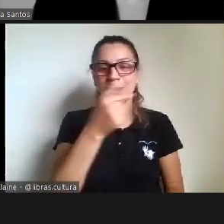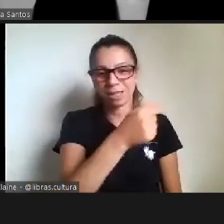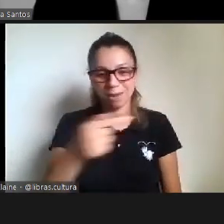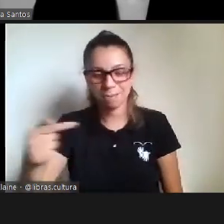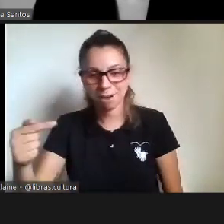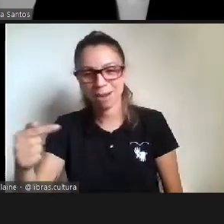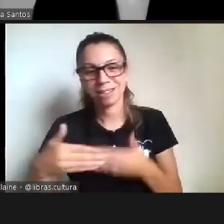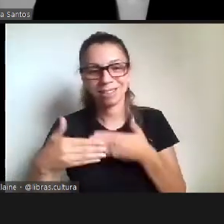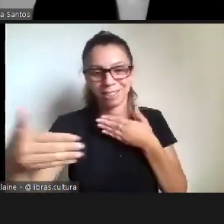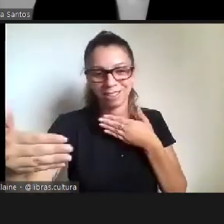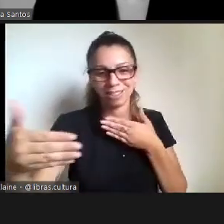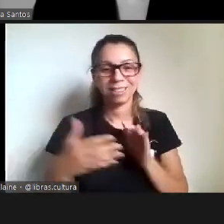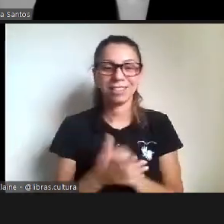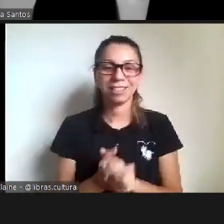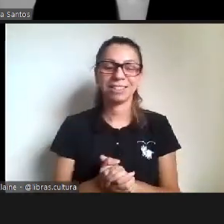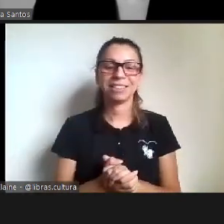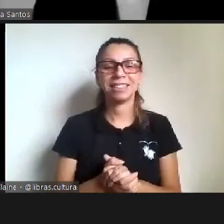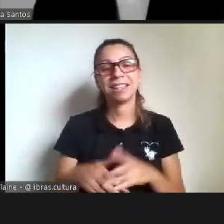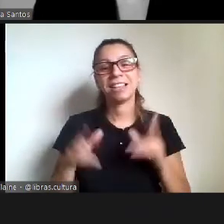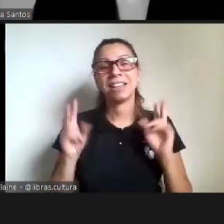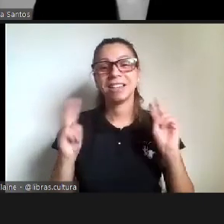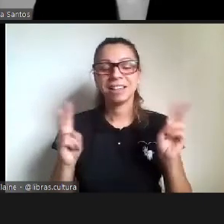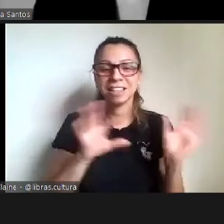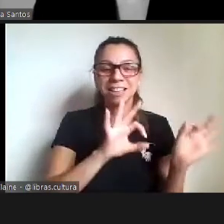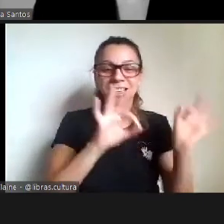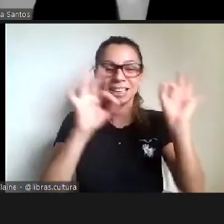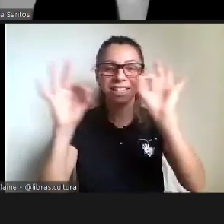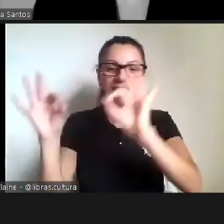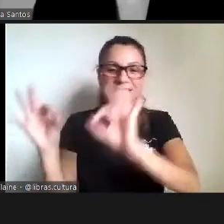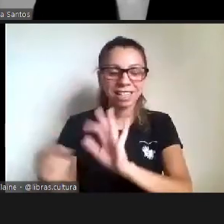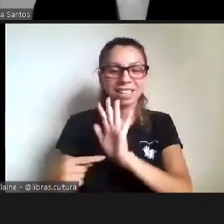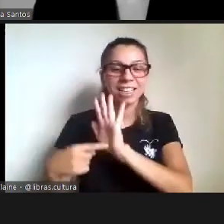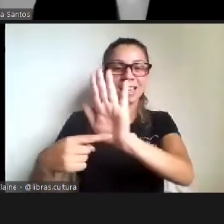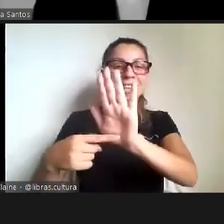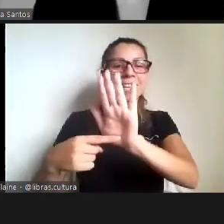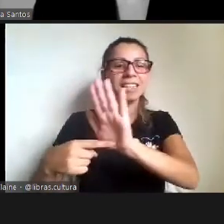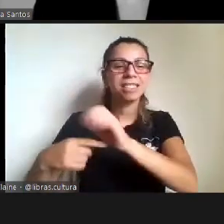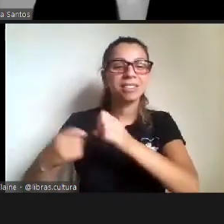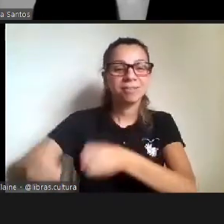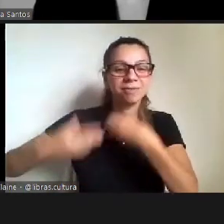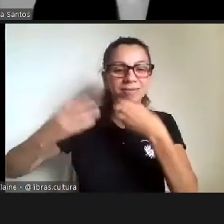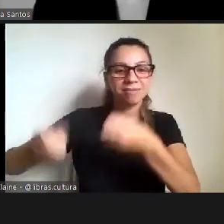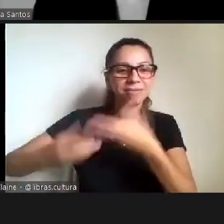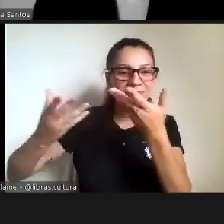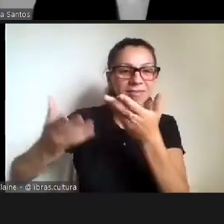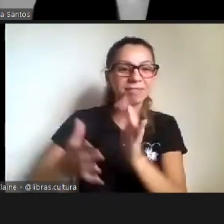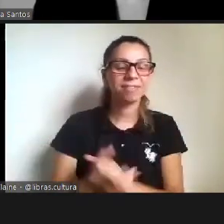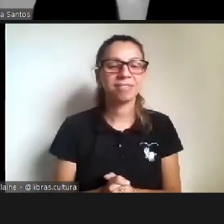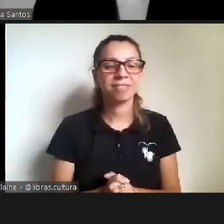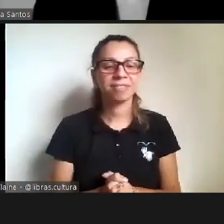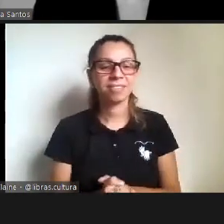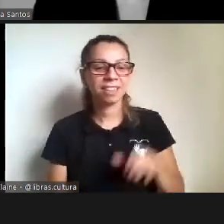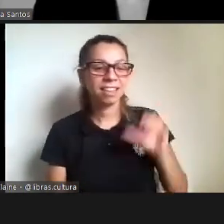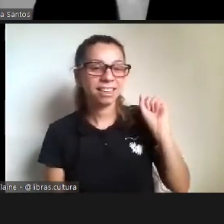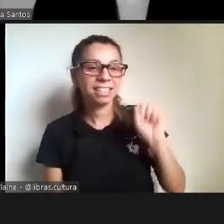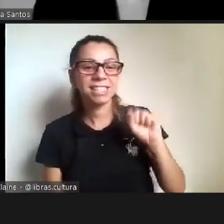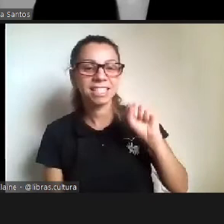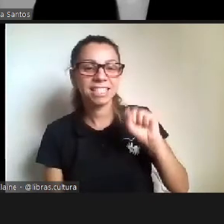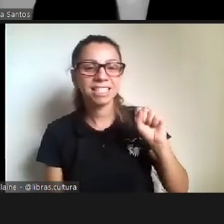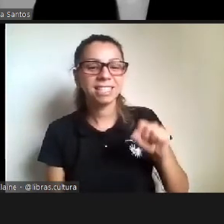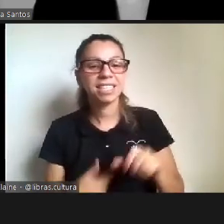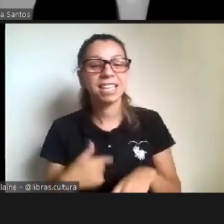Nos cuidemos e sigamos acompanhando a Mostra Manifesta. César? Sim, tá quentinho aqui,